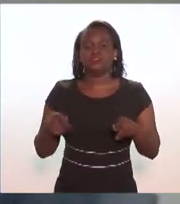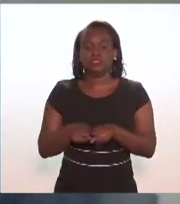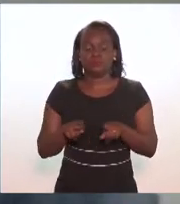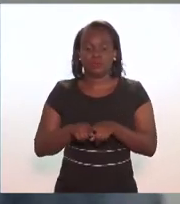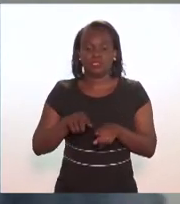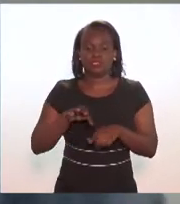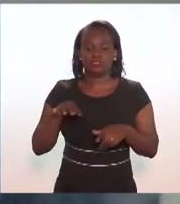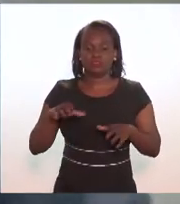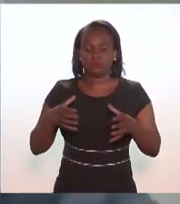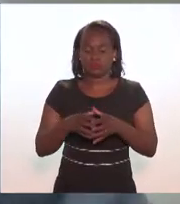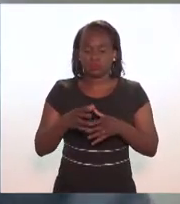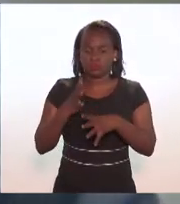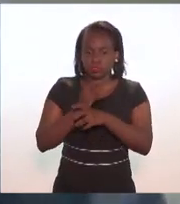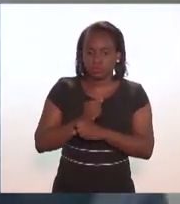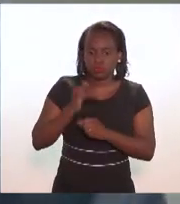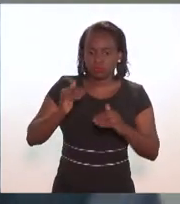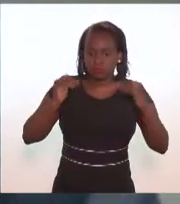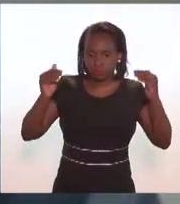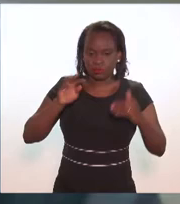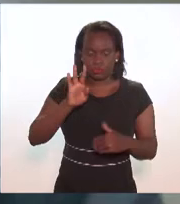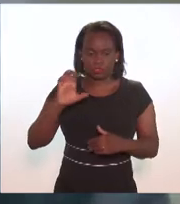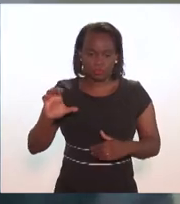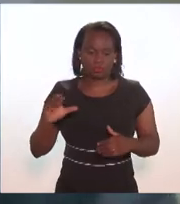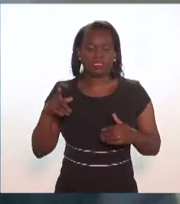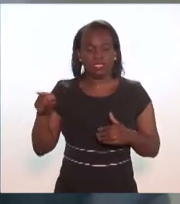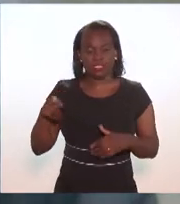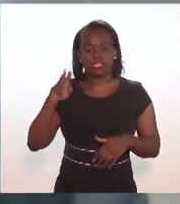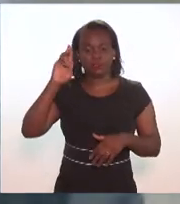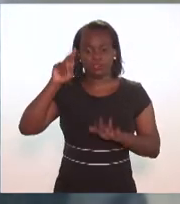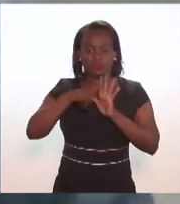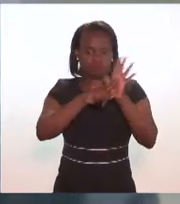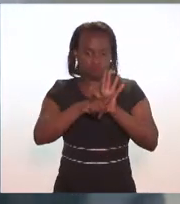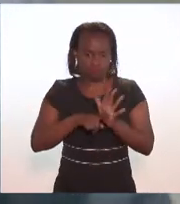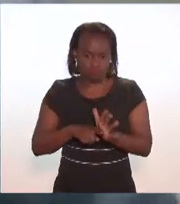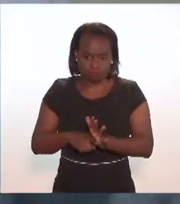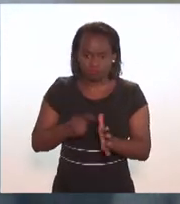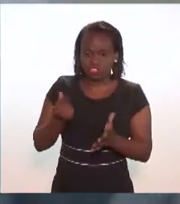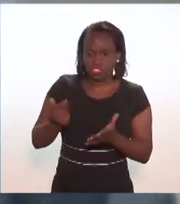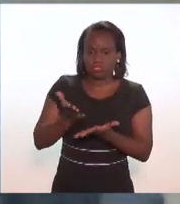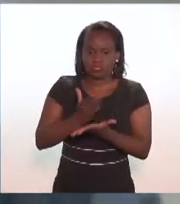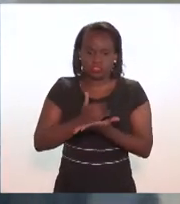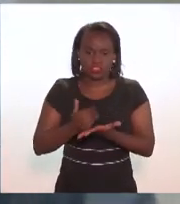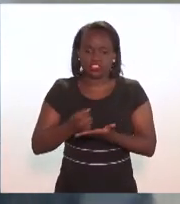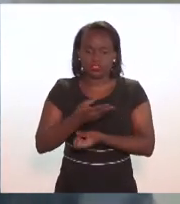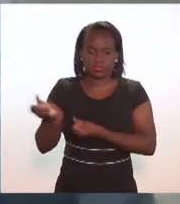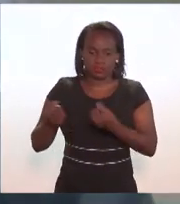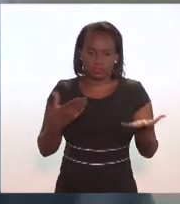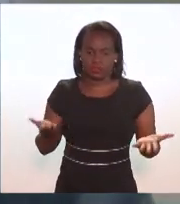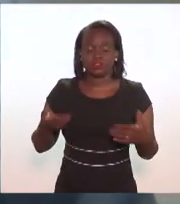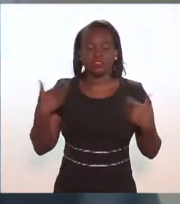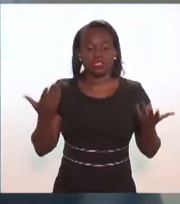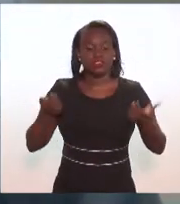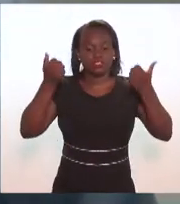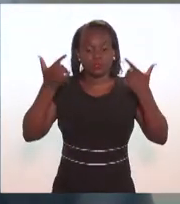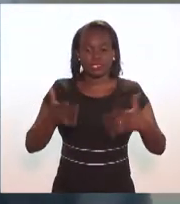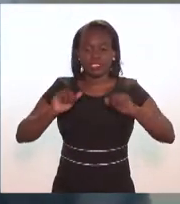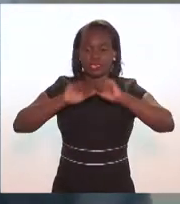Tribunal de Contas, na medida em que é o próprio Tribunal de Contas que fiscaliza essas distribuições. Então, esclarecendo aí